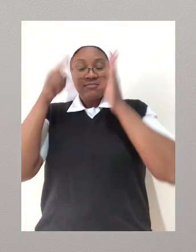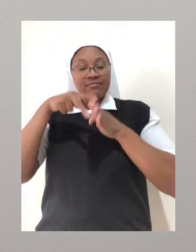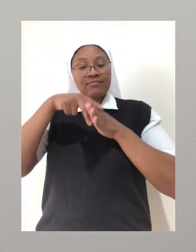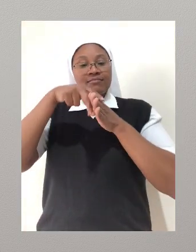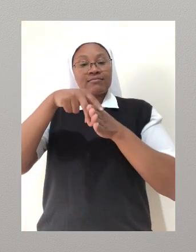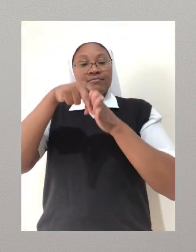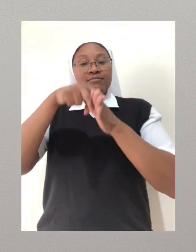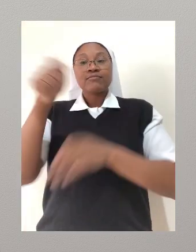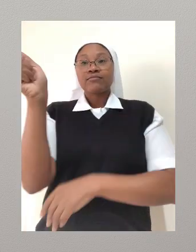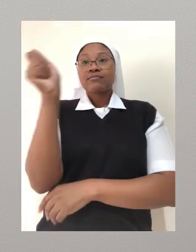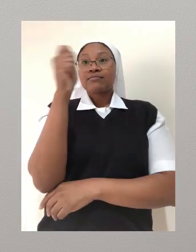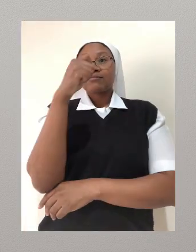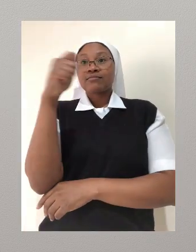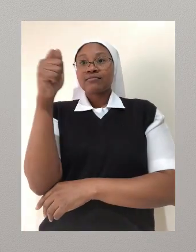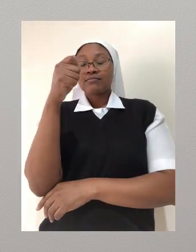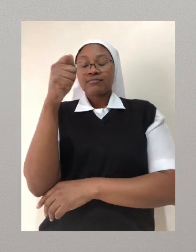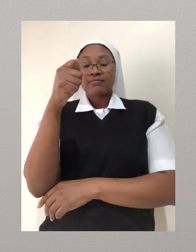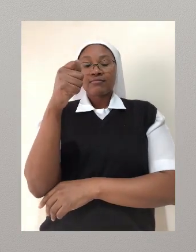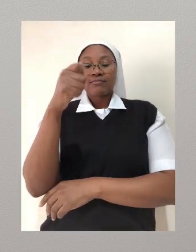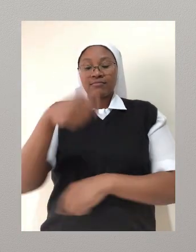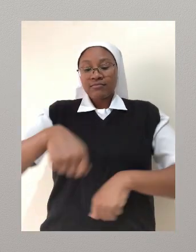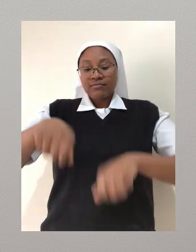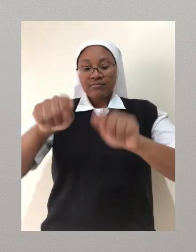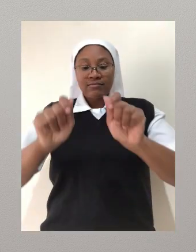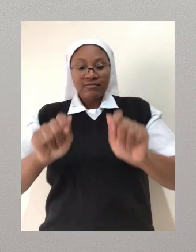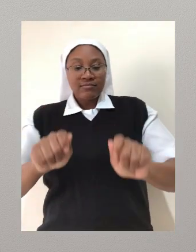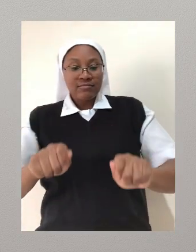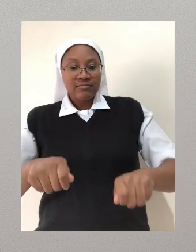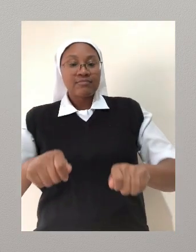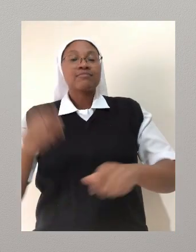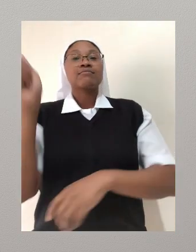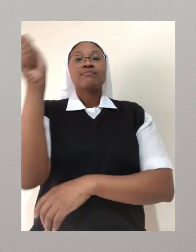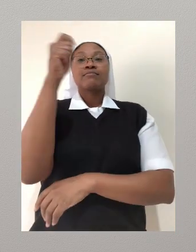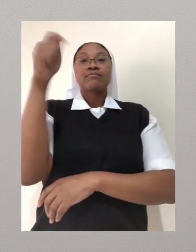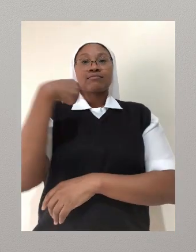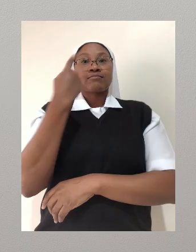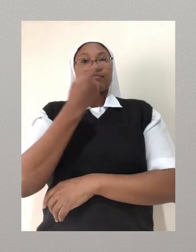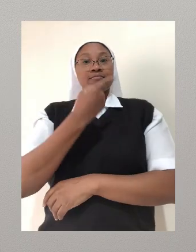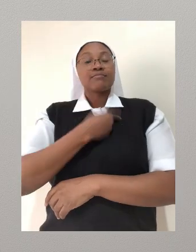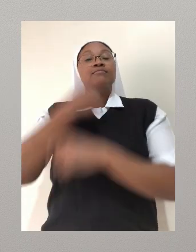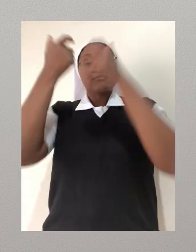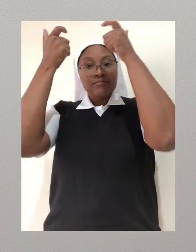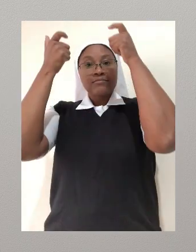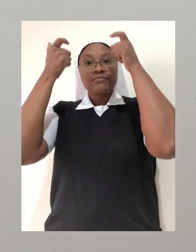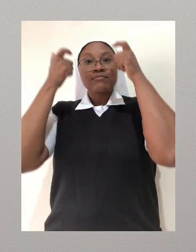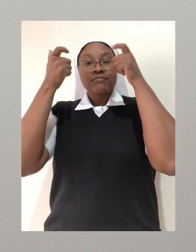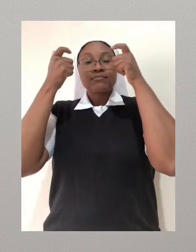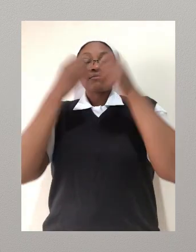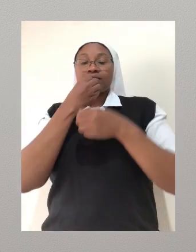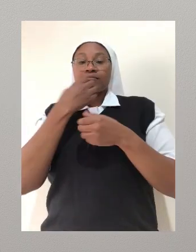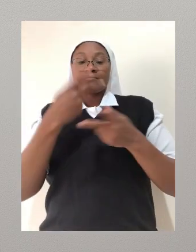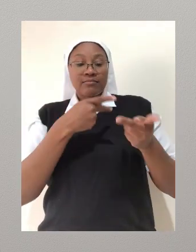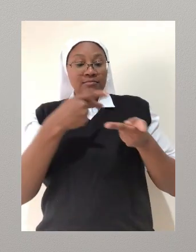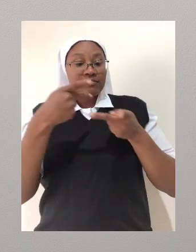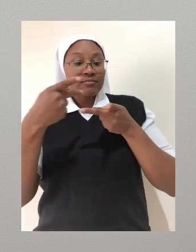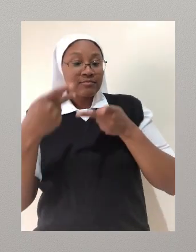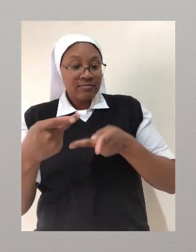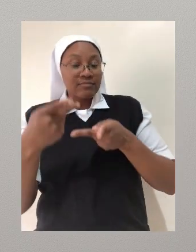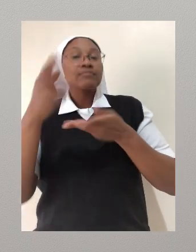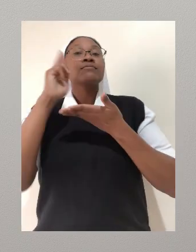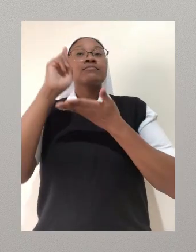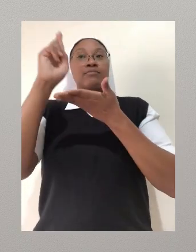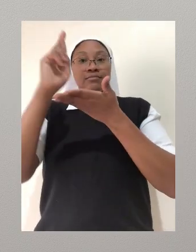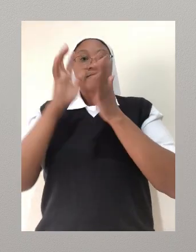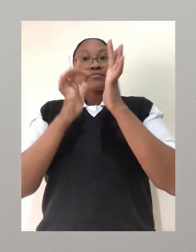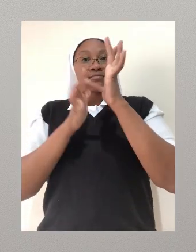os Ramos dão acolhida o senhor o nosso rei os Ramos que trazemos são boas vindas ao